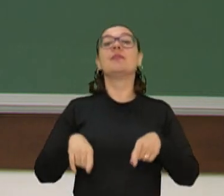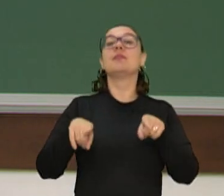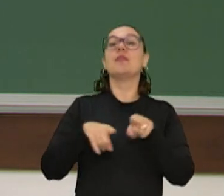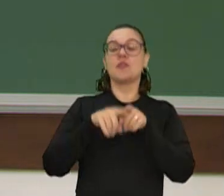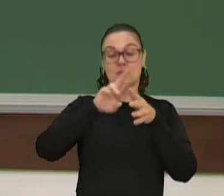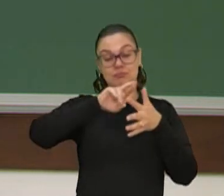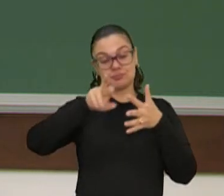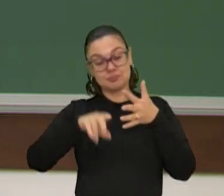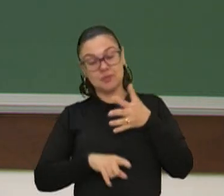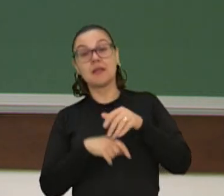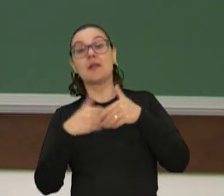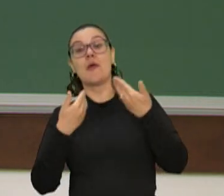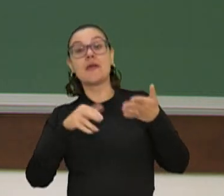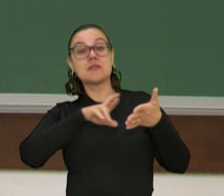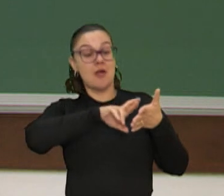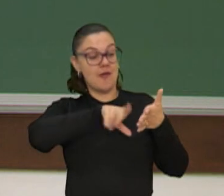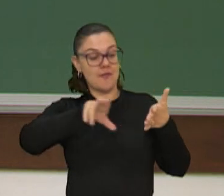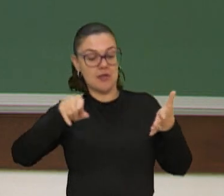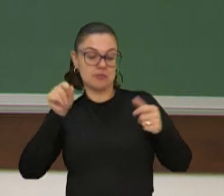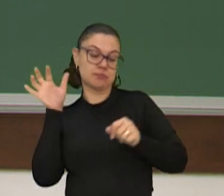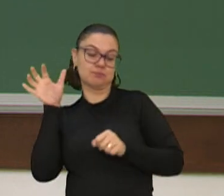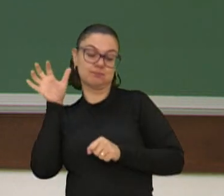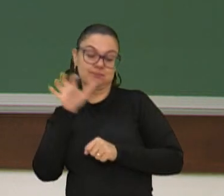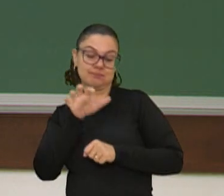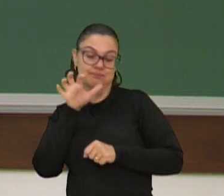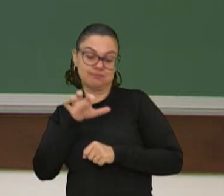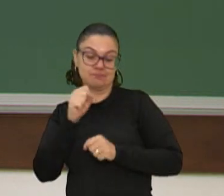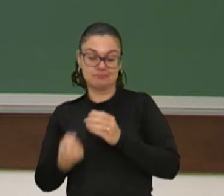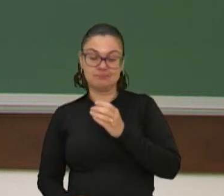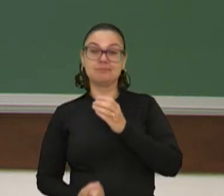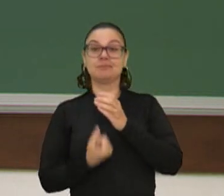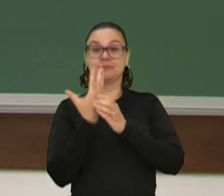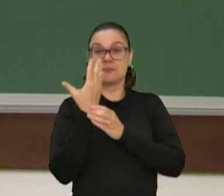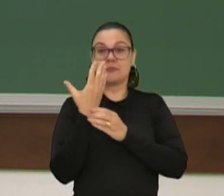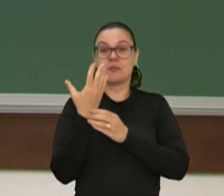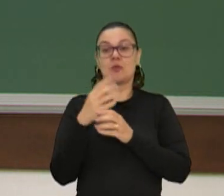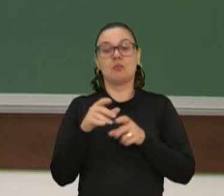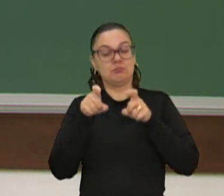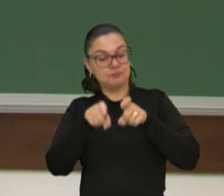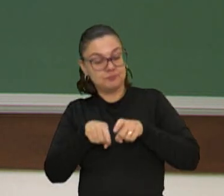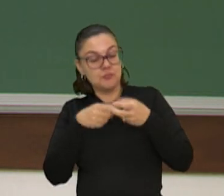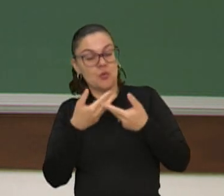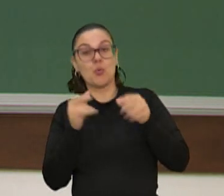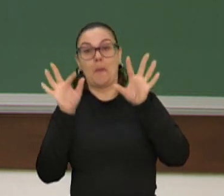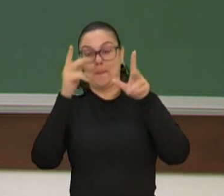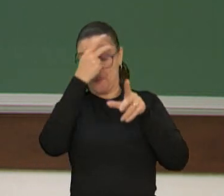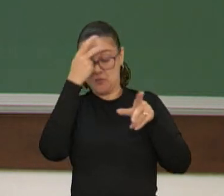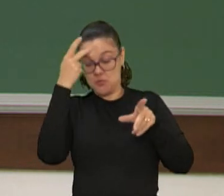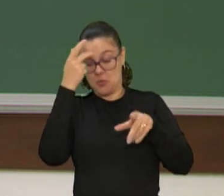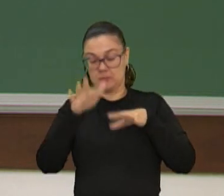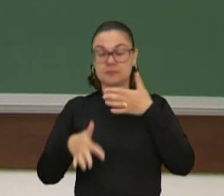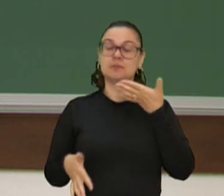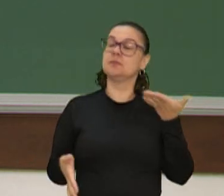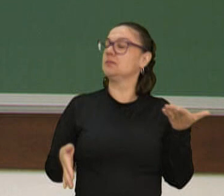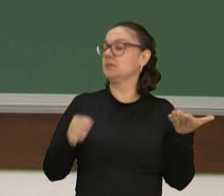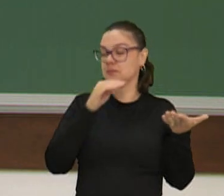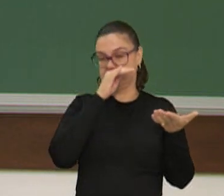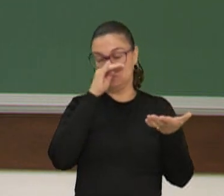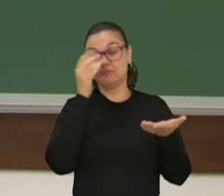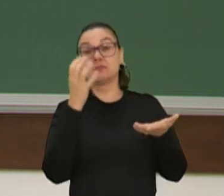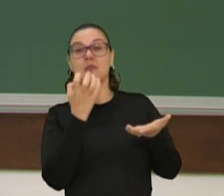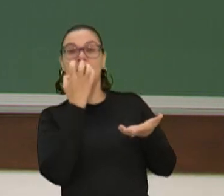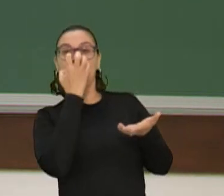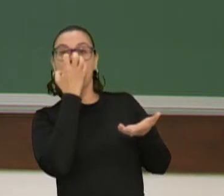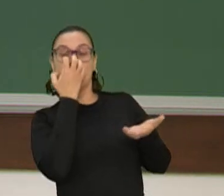variedade. Se essas variedades foram induzidas a surgirem dentro de cultivos manejados, por exemplo, quando raças de cachorro